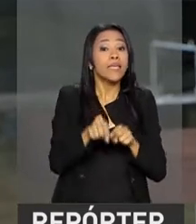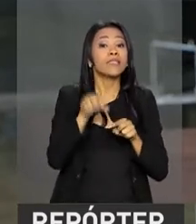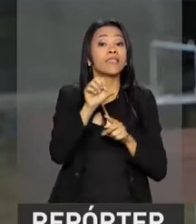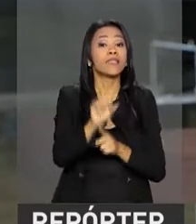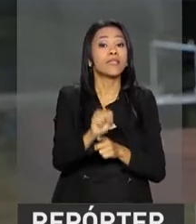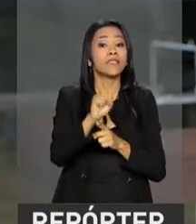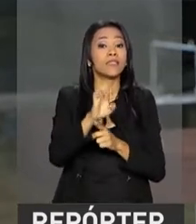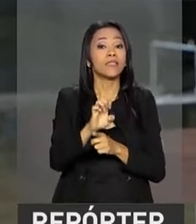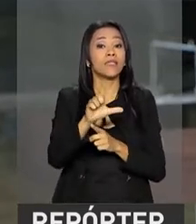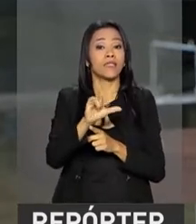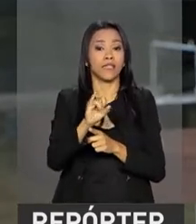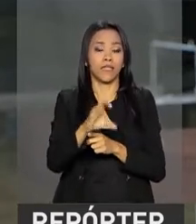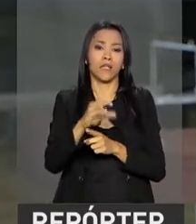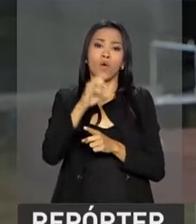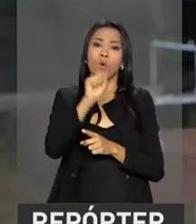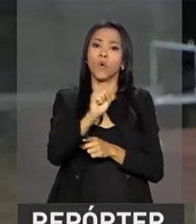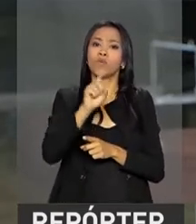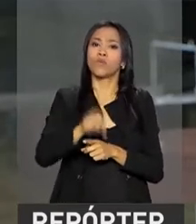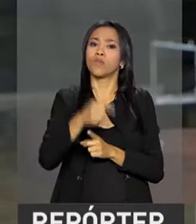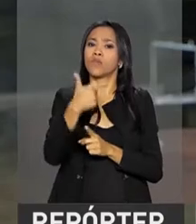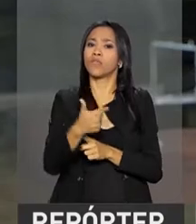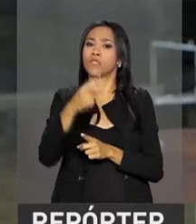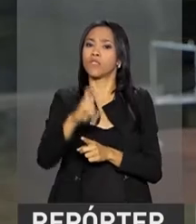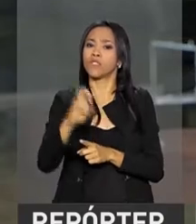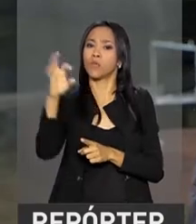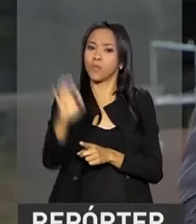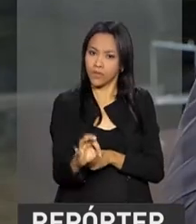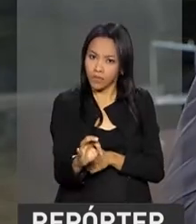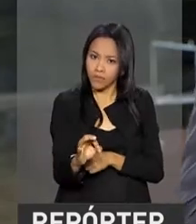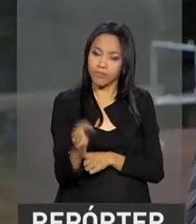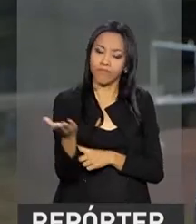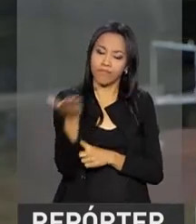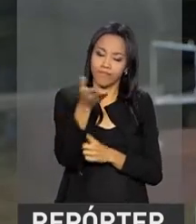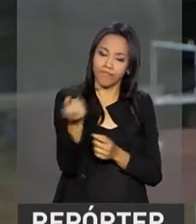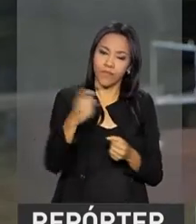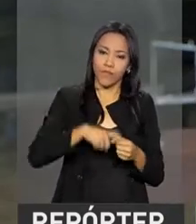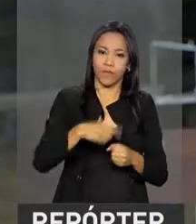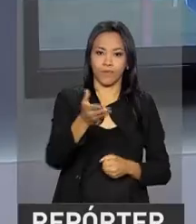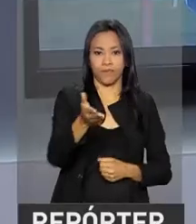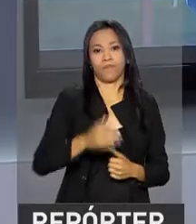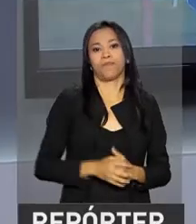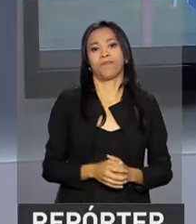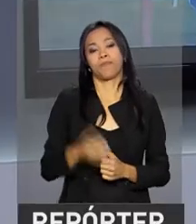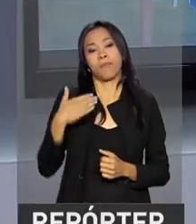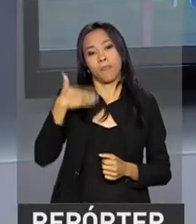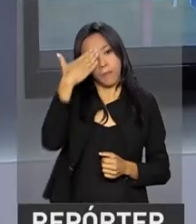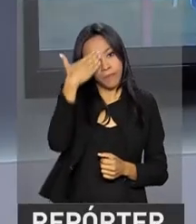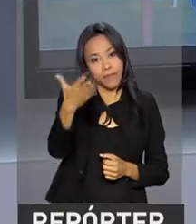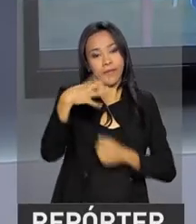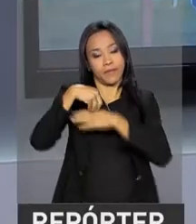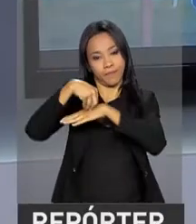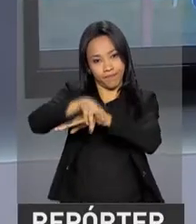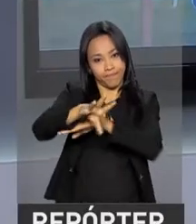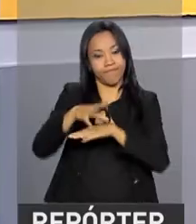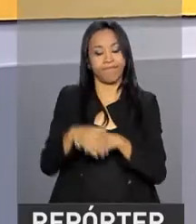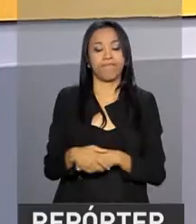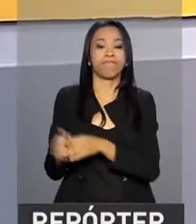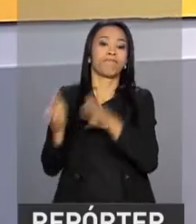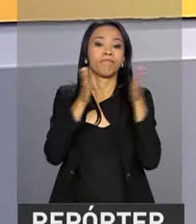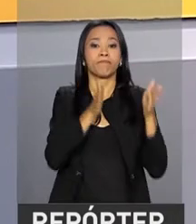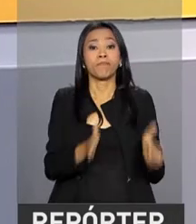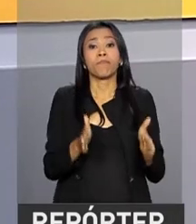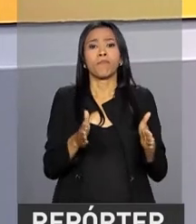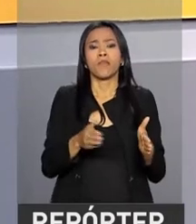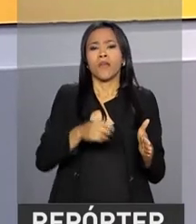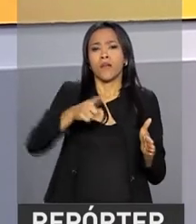chegou a 8,25%. Carolina, volto com você aí no estúdio, viu? Obrigada pelas informações, João Pedro. E